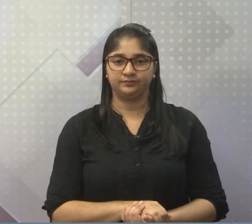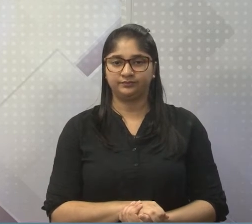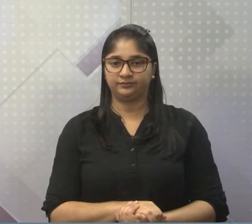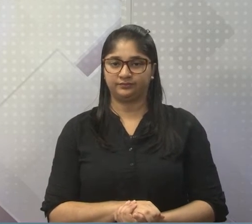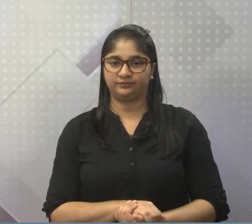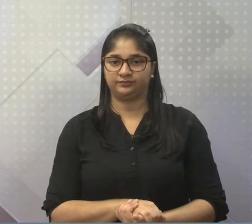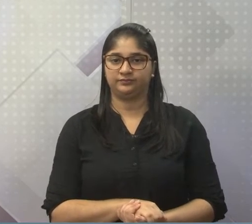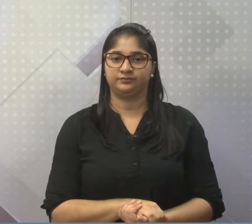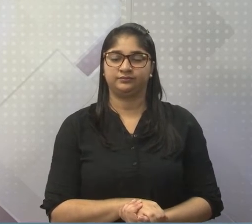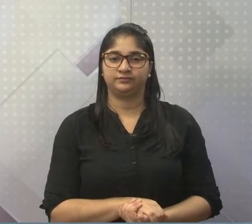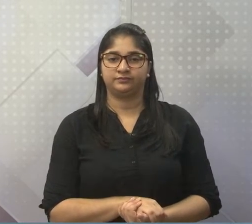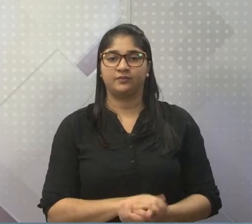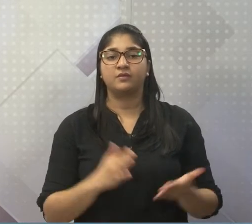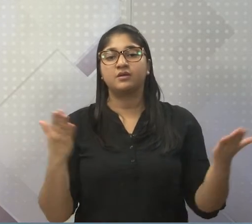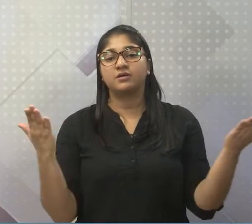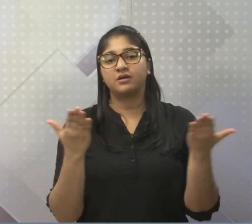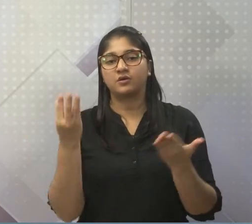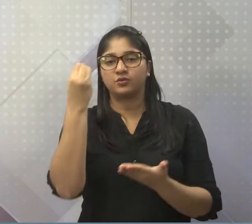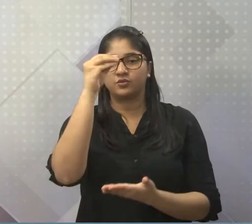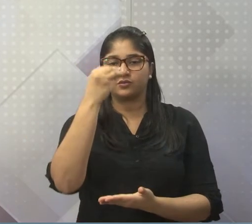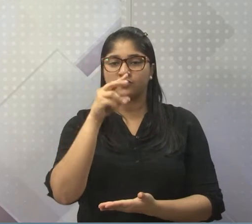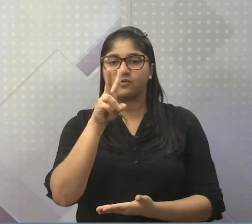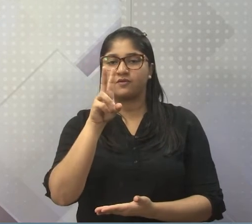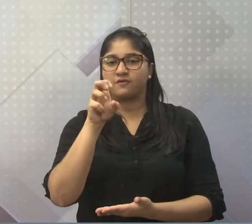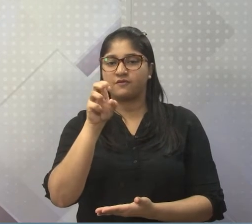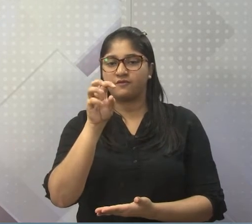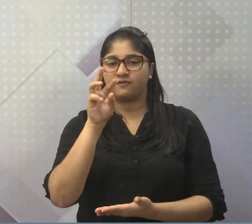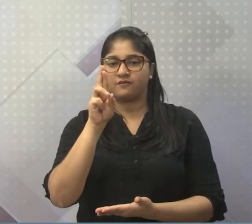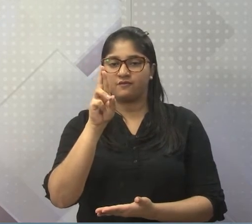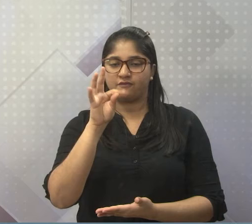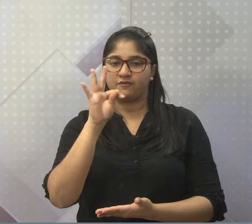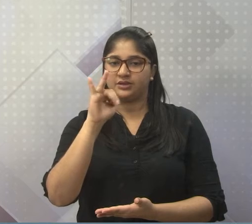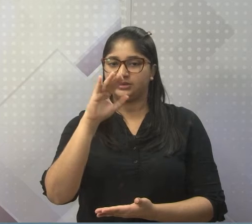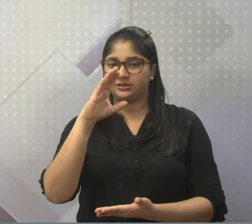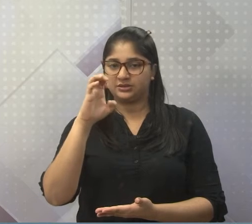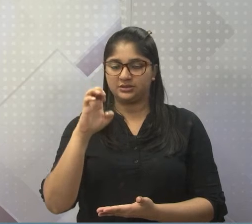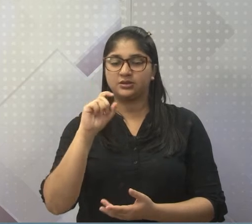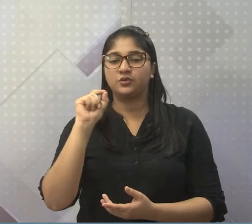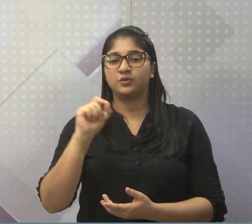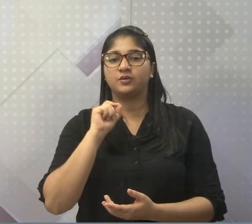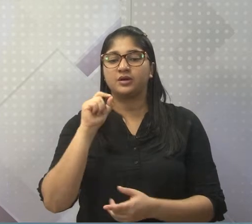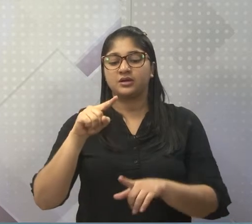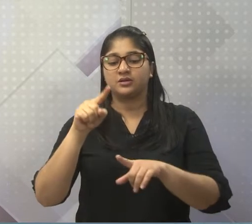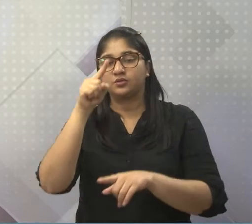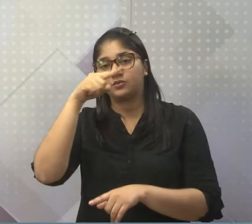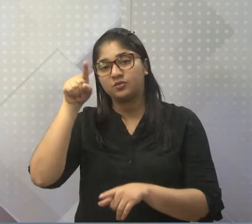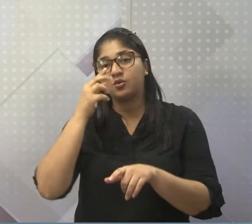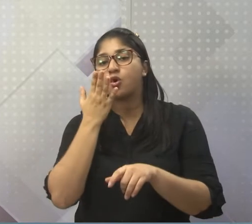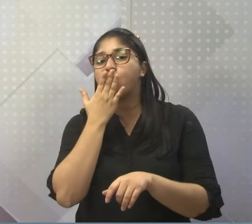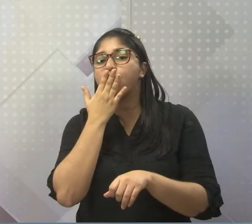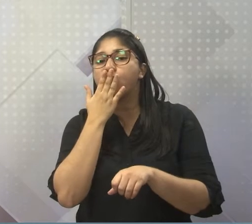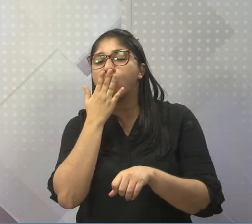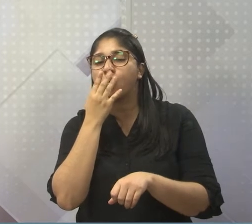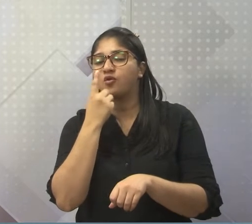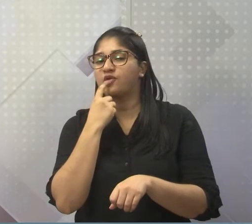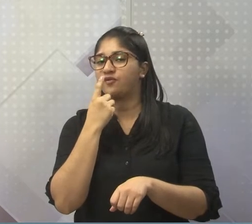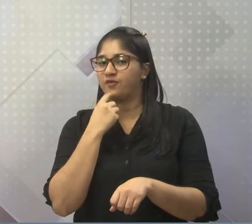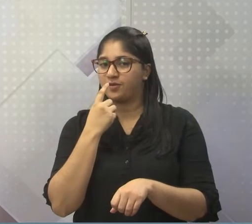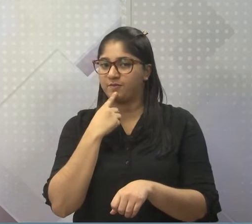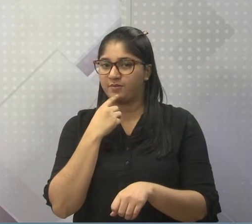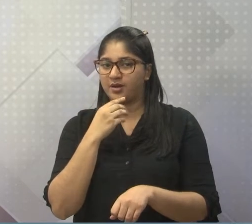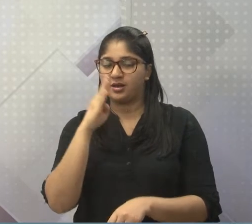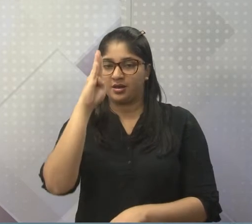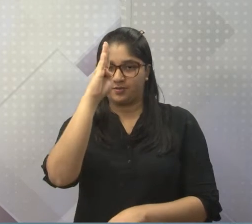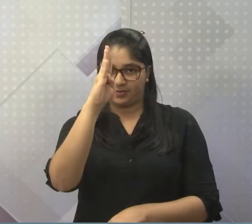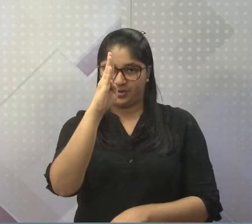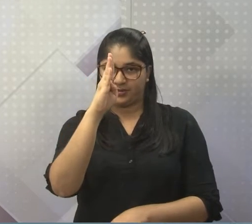Vamos colocar os vértices. Bem, no meu ângulo vermelho eu tenho um vértice B. No meu ângulo reto,